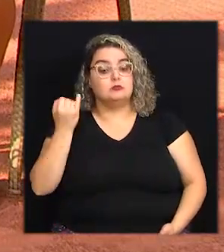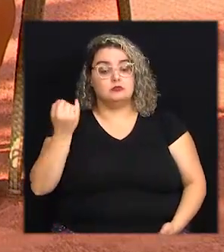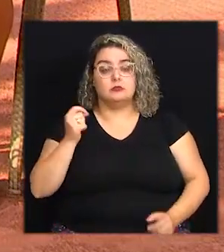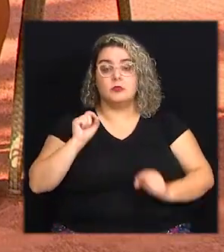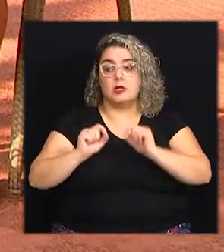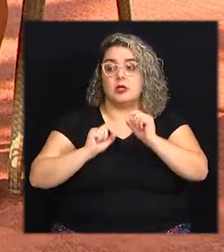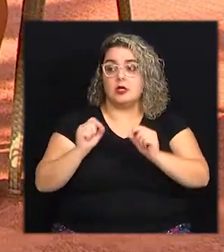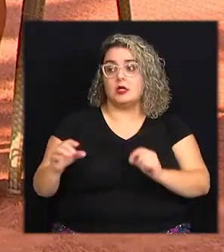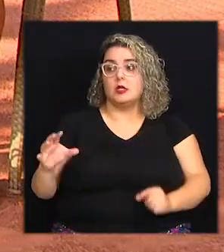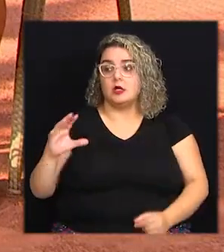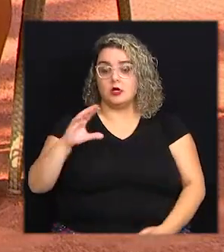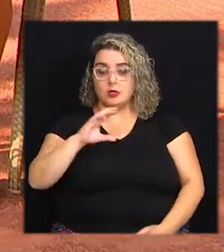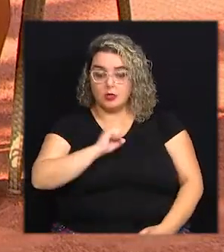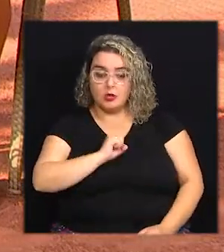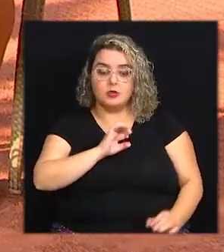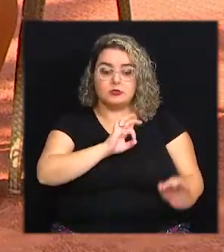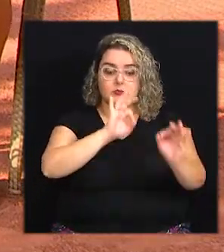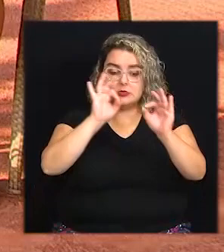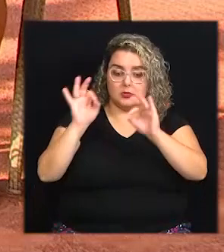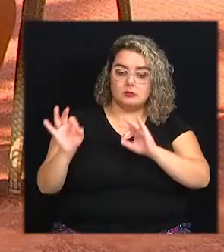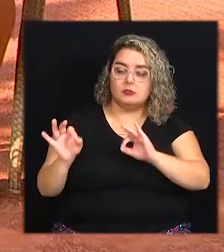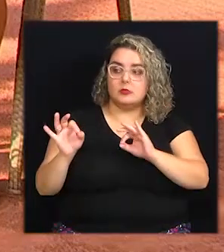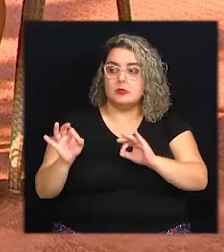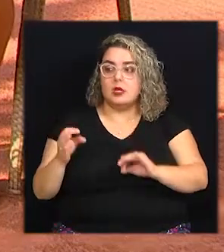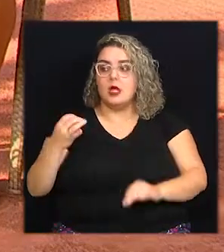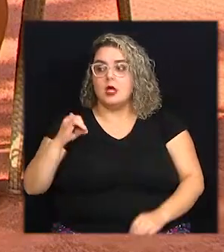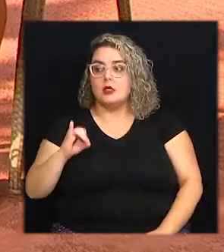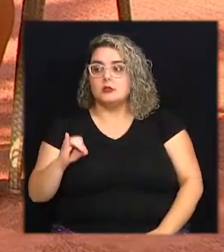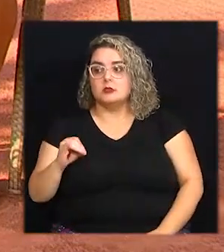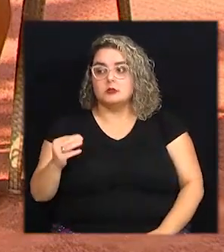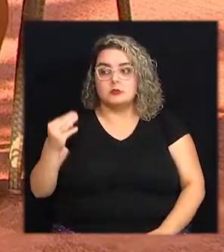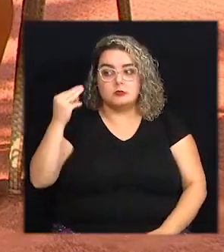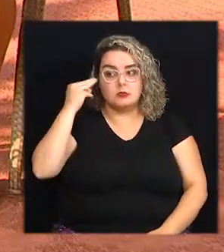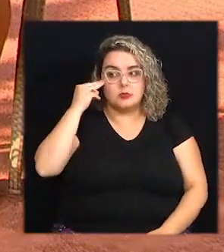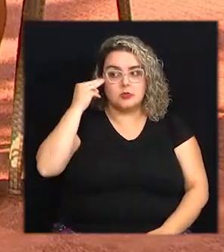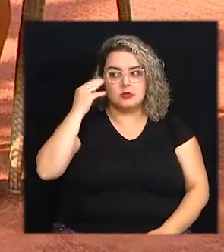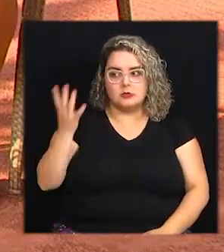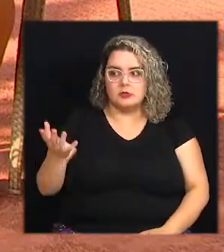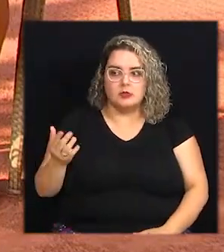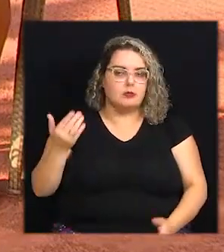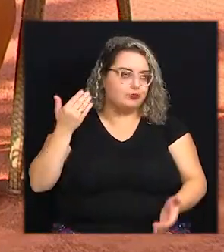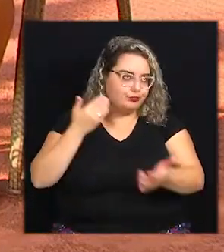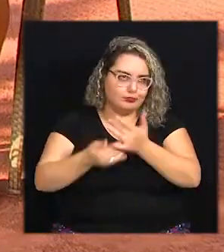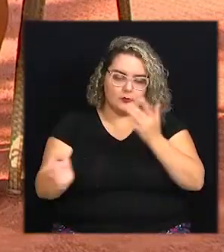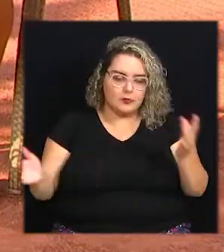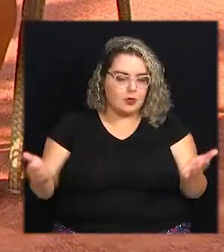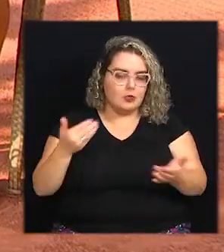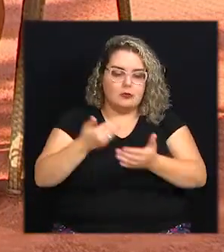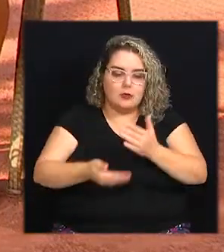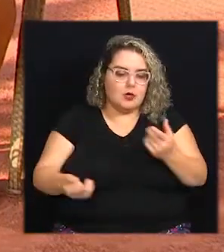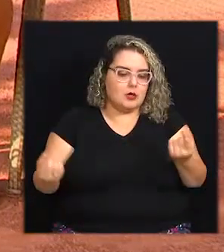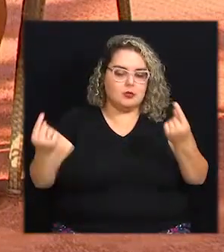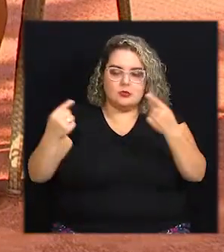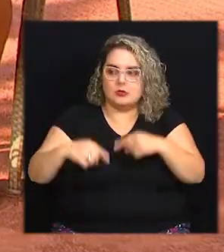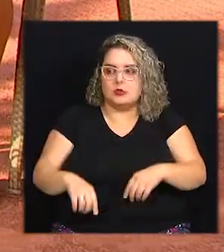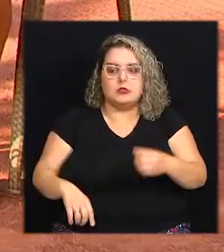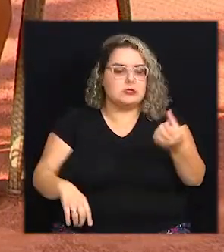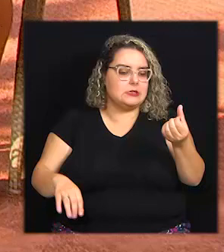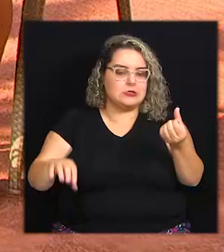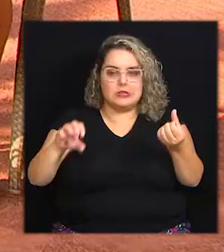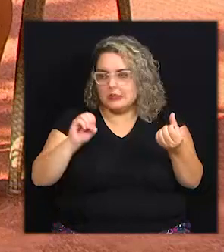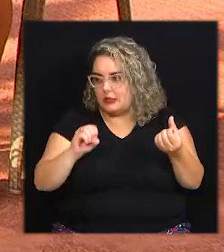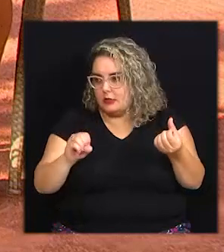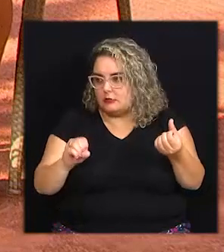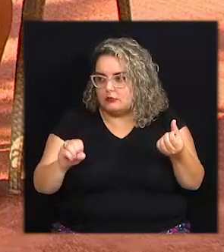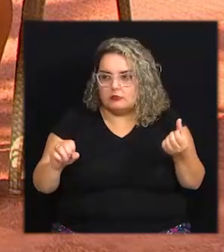importante para quem gosta, para quem acompanha. Se o seu mental, se a sua cabeça vai embora, você perde o jogo por 6-0,